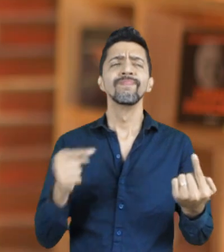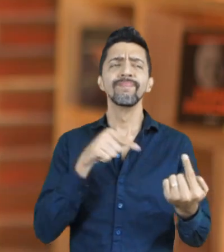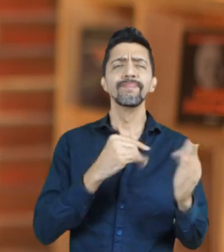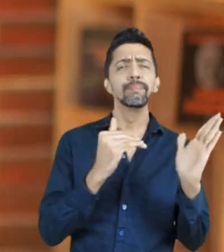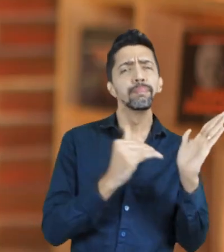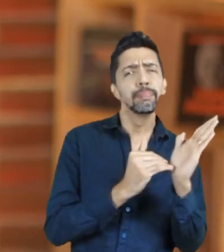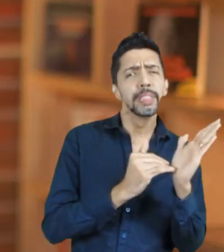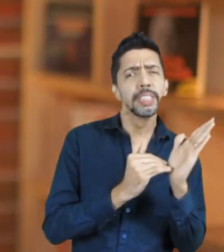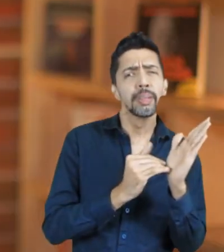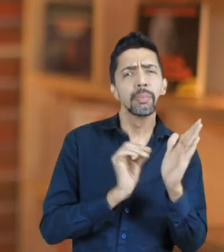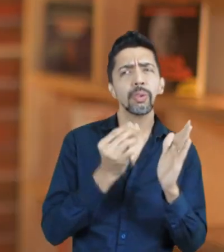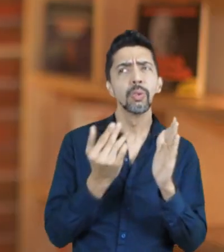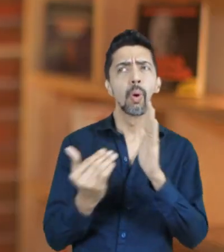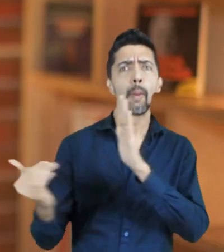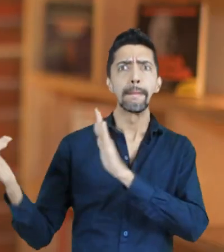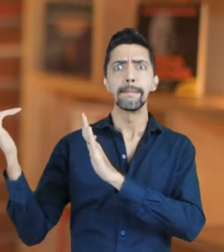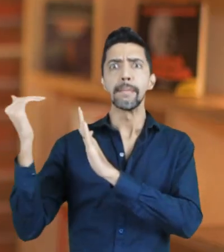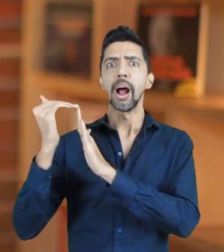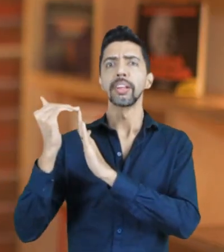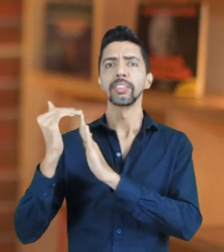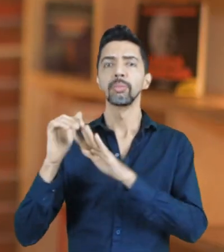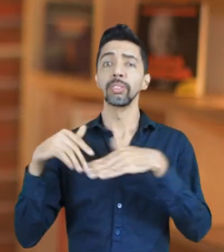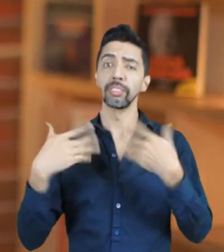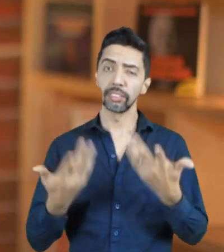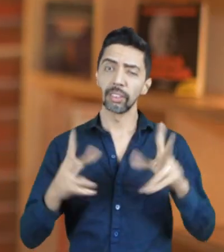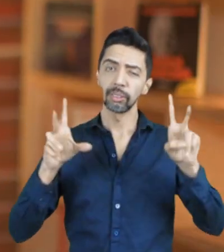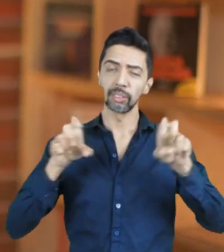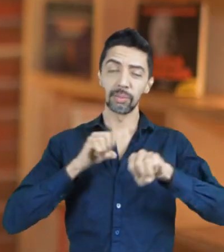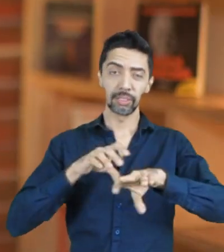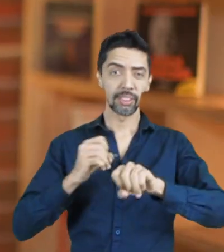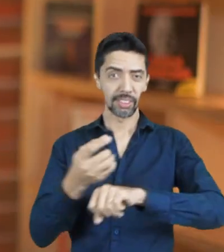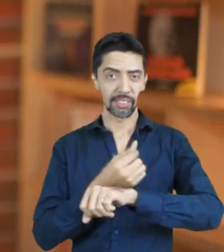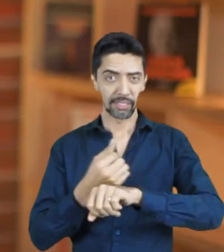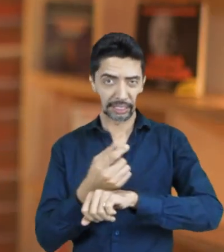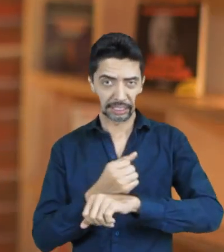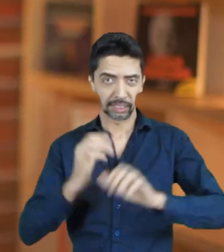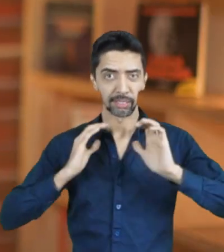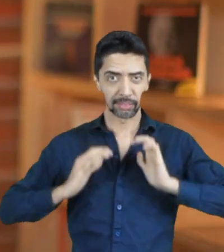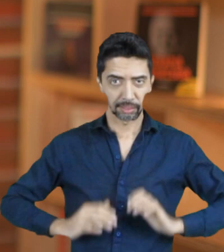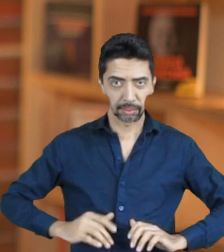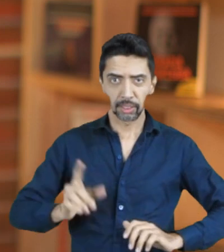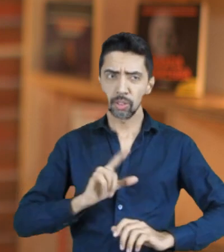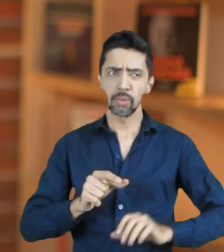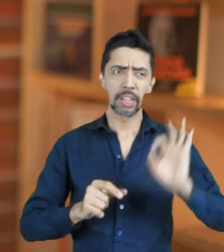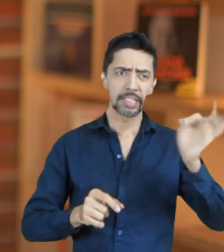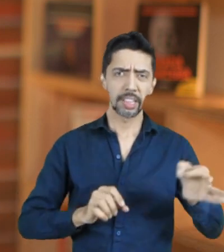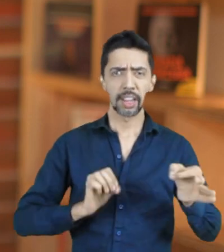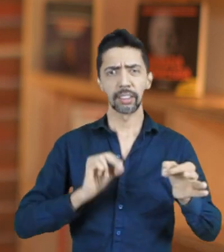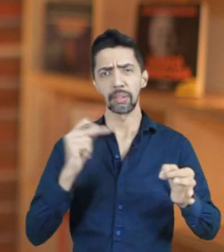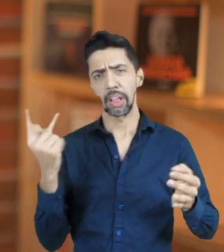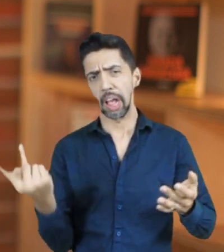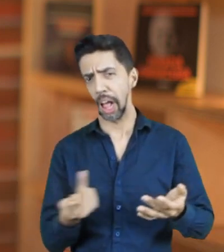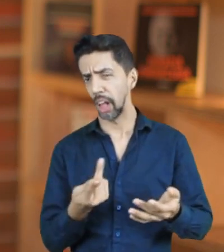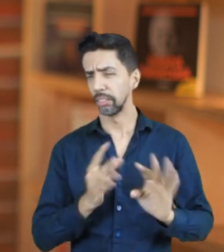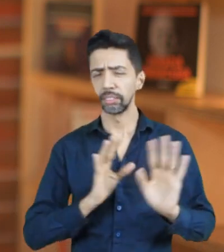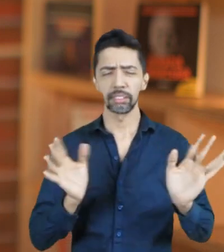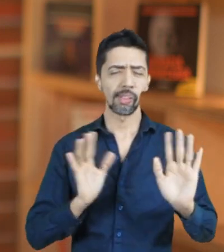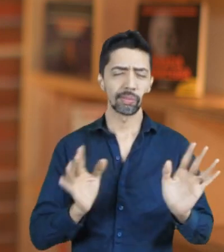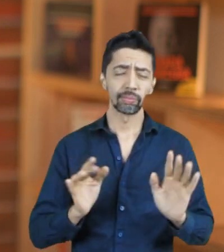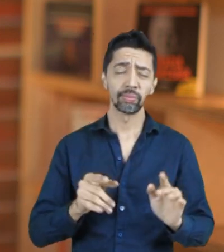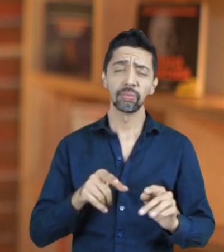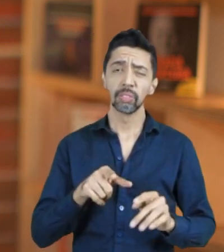vamos lá na educação do comportamento financeiro não tem certo não tem errado nós não podemos criticar quem tem